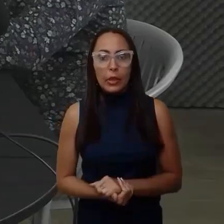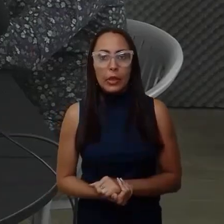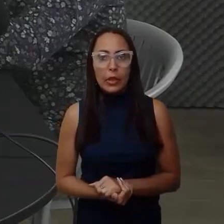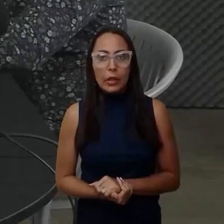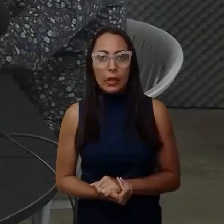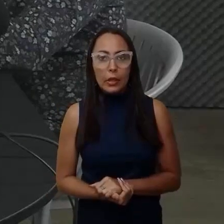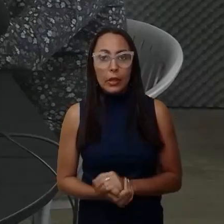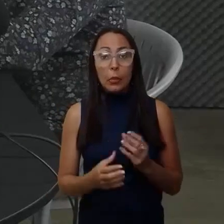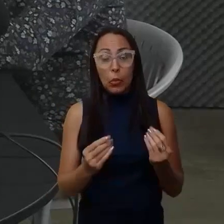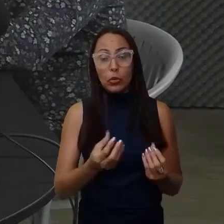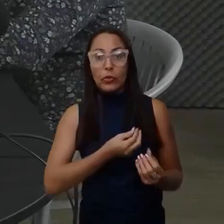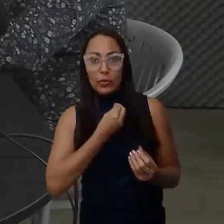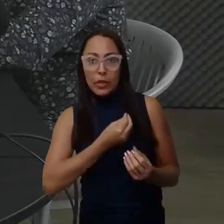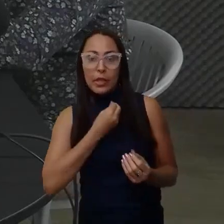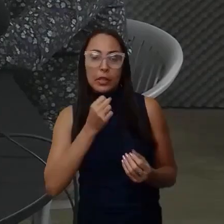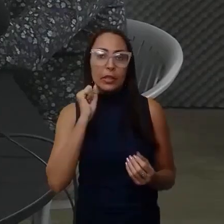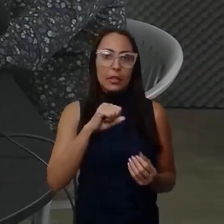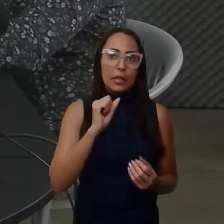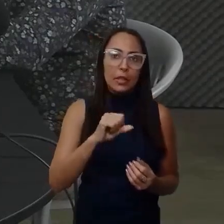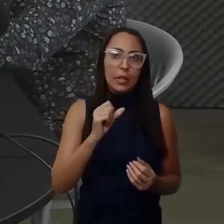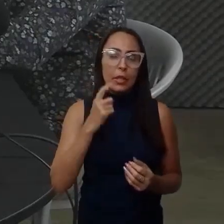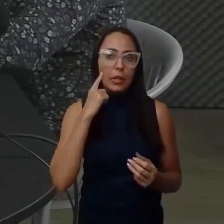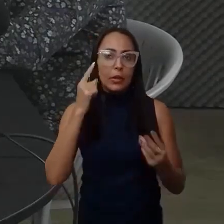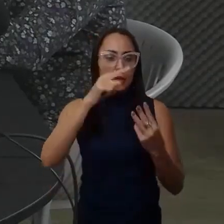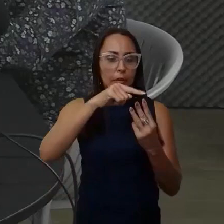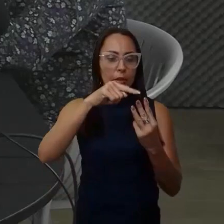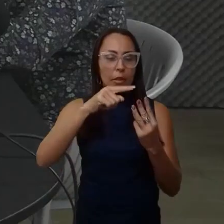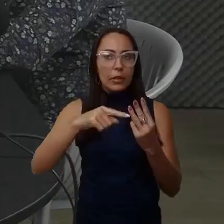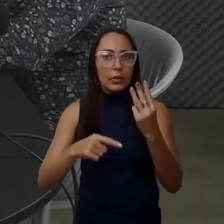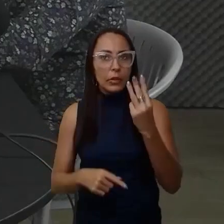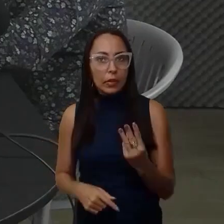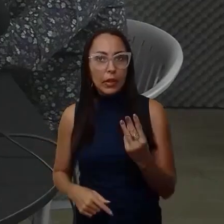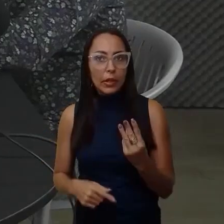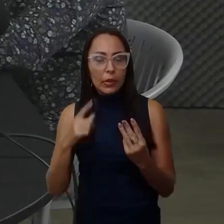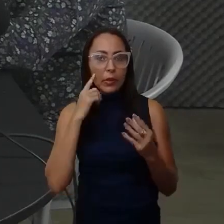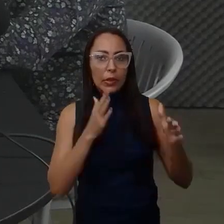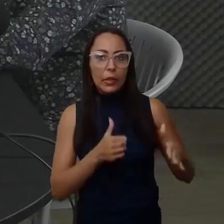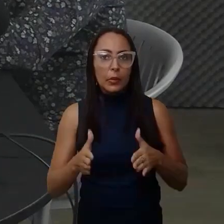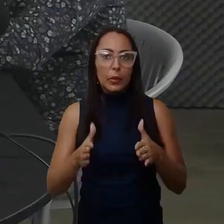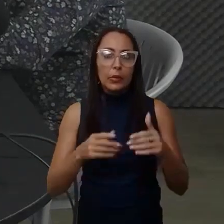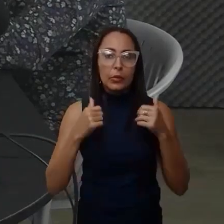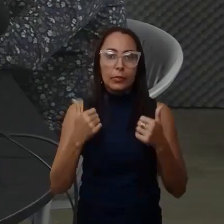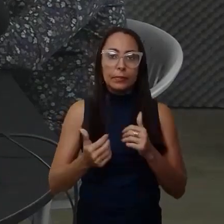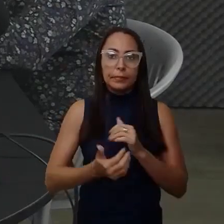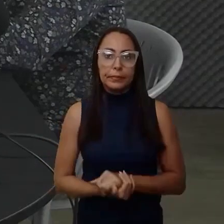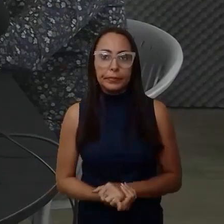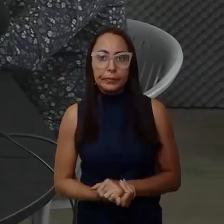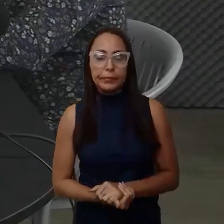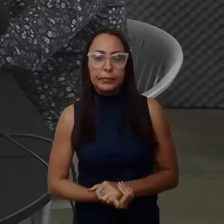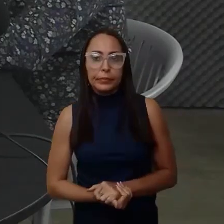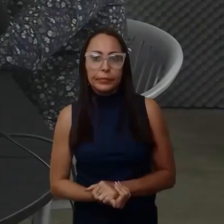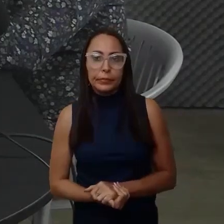muito vivente para mim, sabe? São 3 universos que caminham juntos o tempo todo.